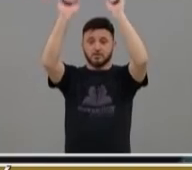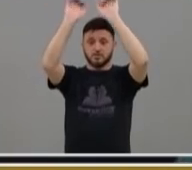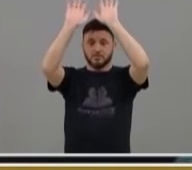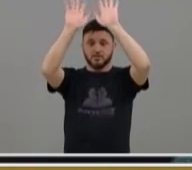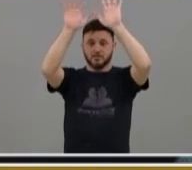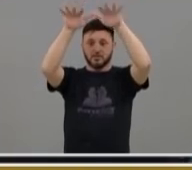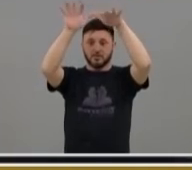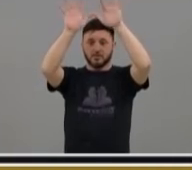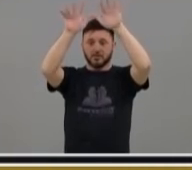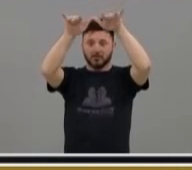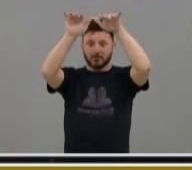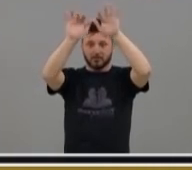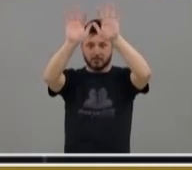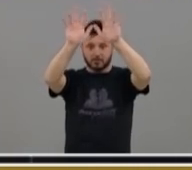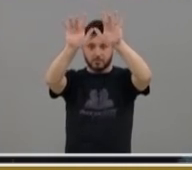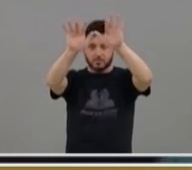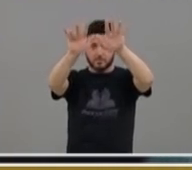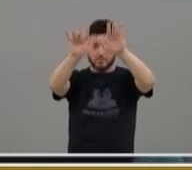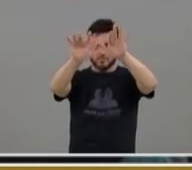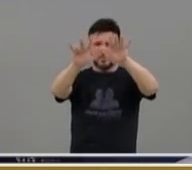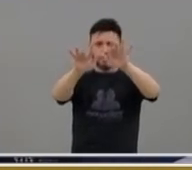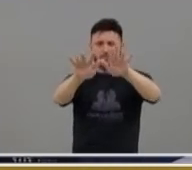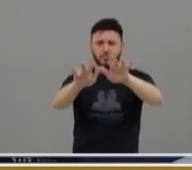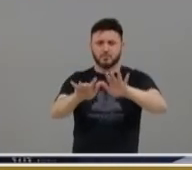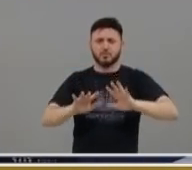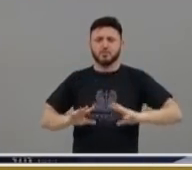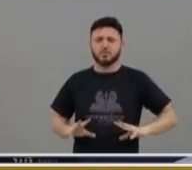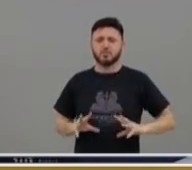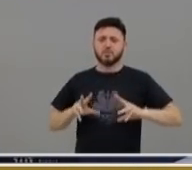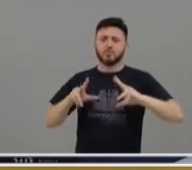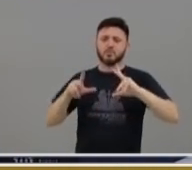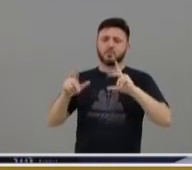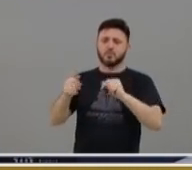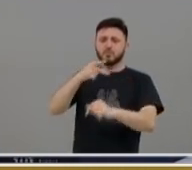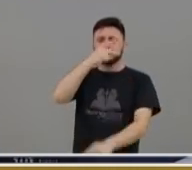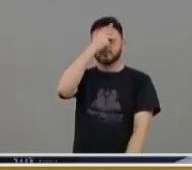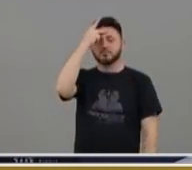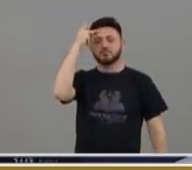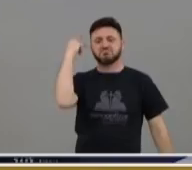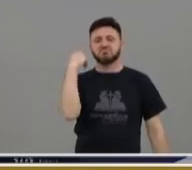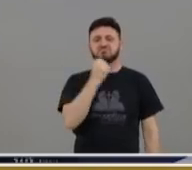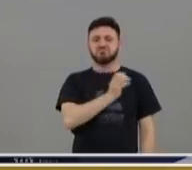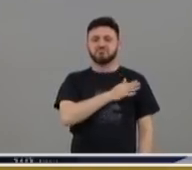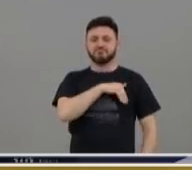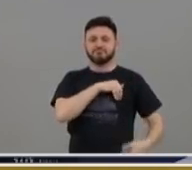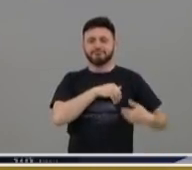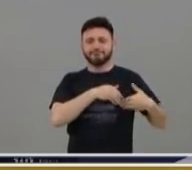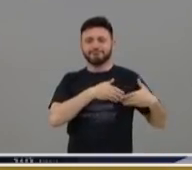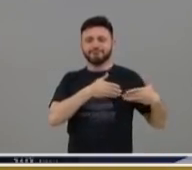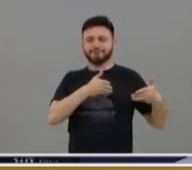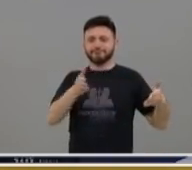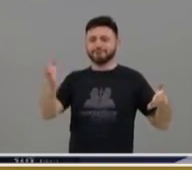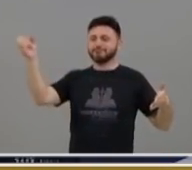derramar sobre os corações toda a graça do